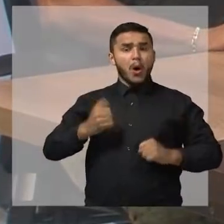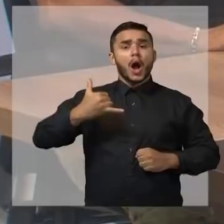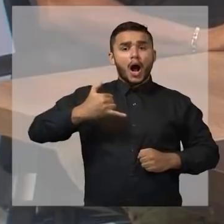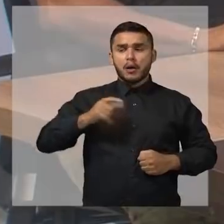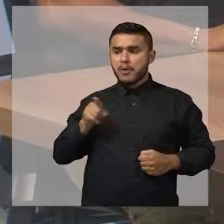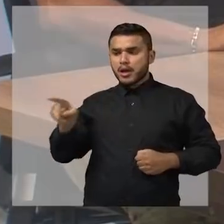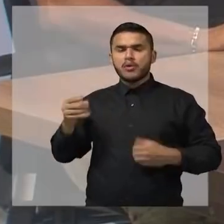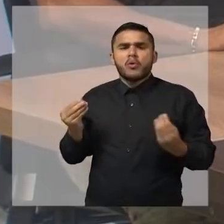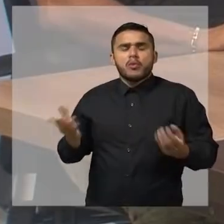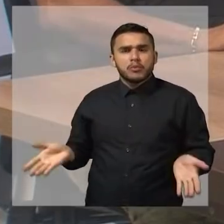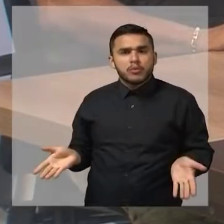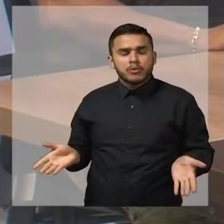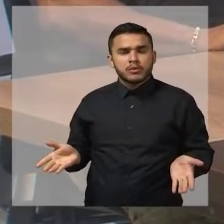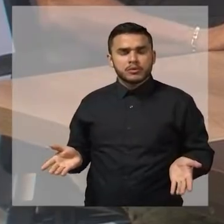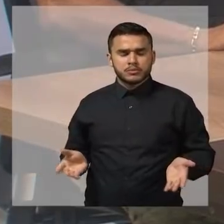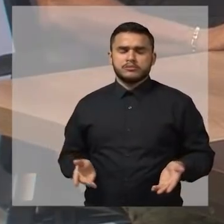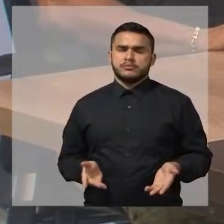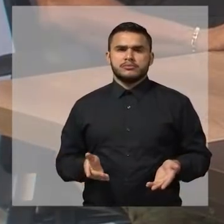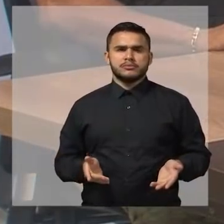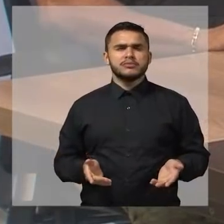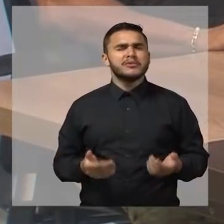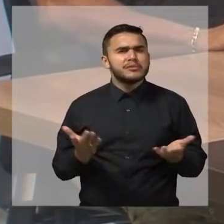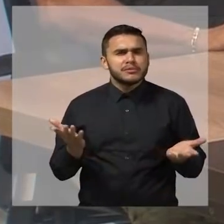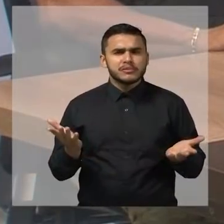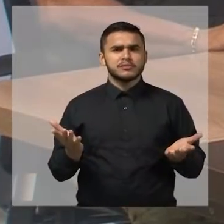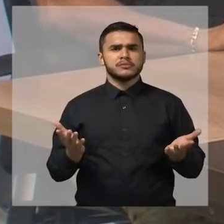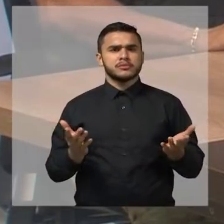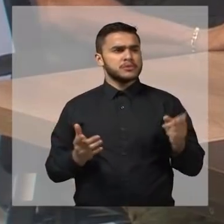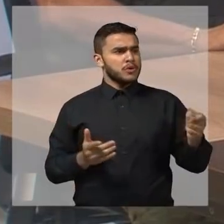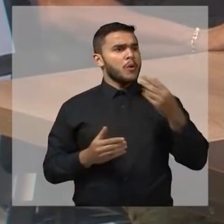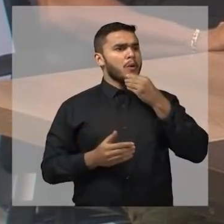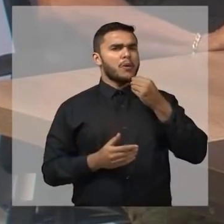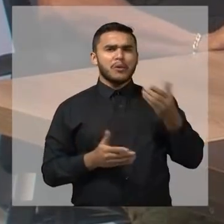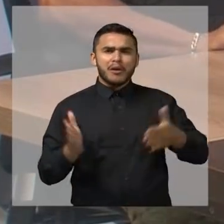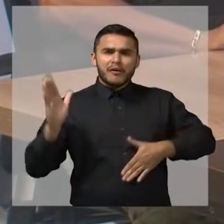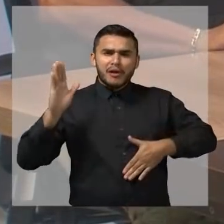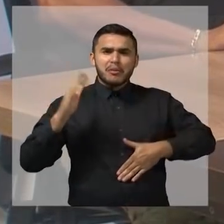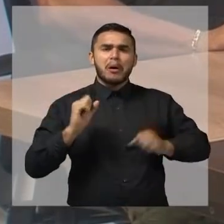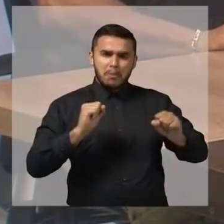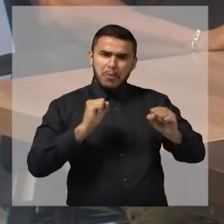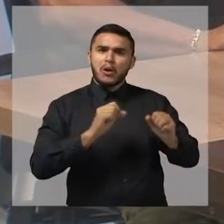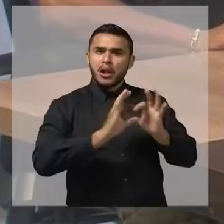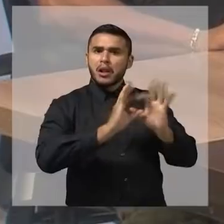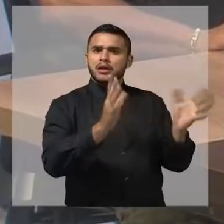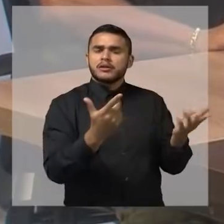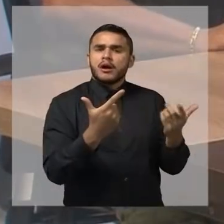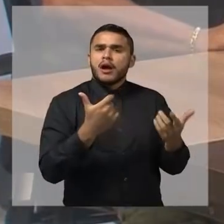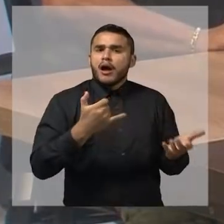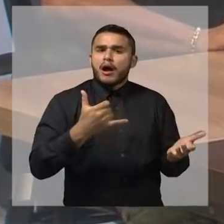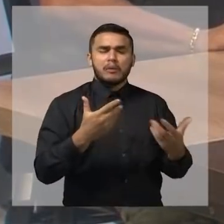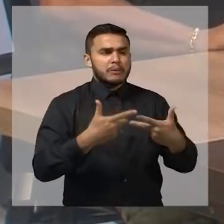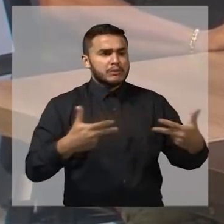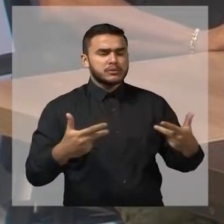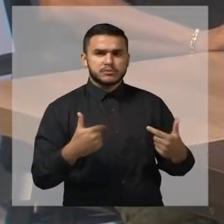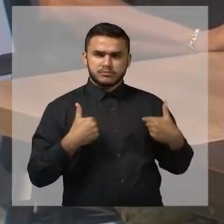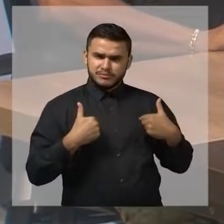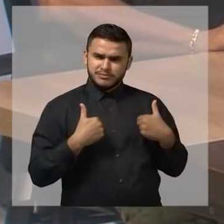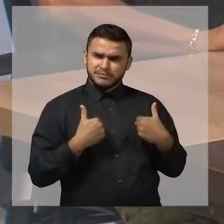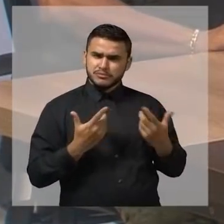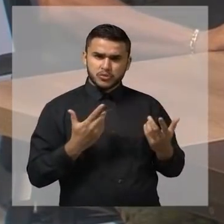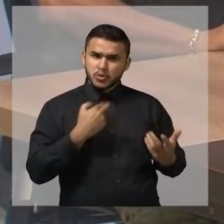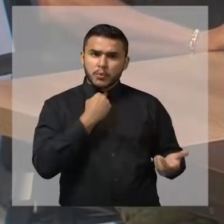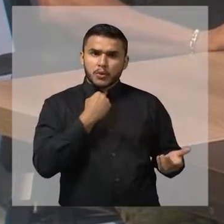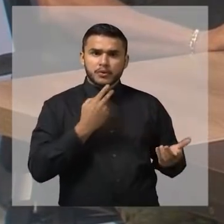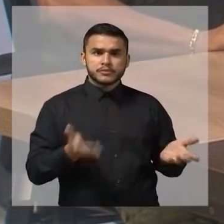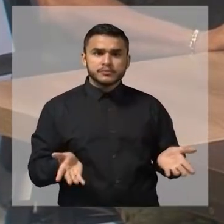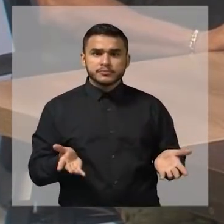está armado? Quer dizer, olha como esse povo estava empoderado, uma inversão total. Então precisava de alguém que tivesse esse pulso que o secretário